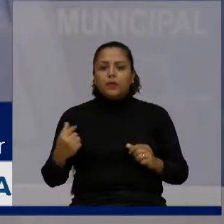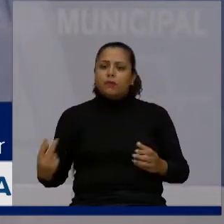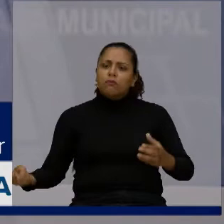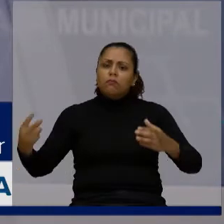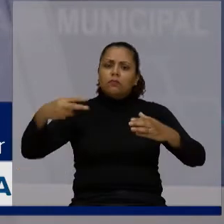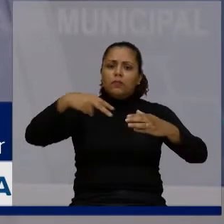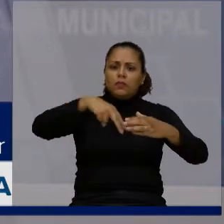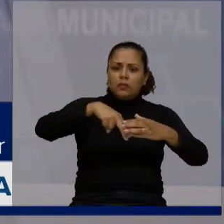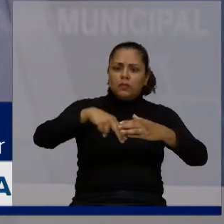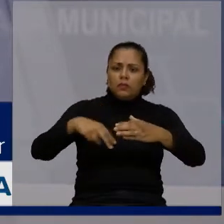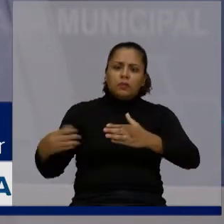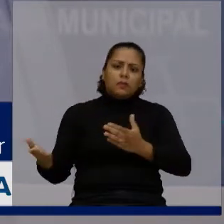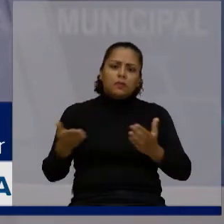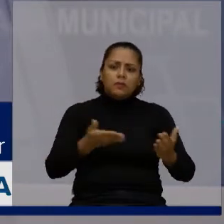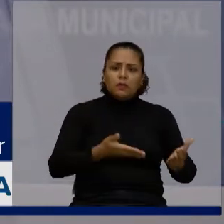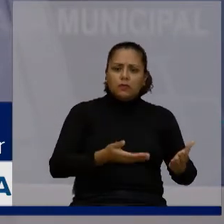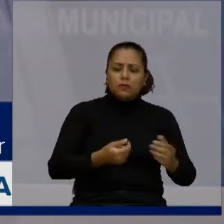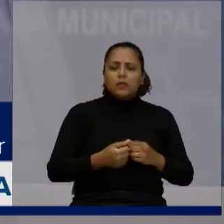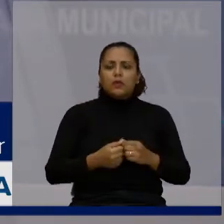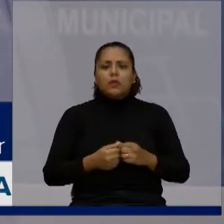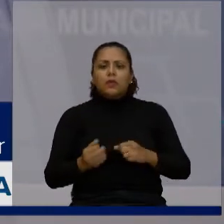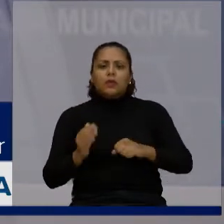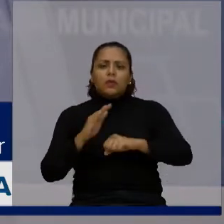noite para